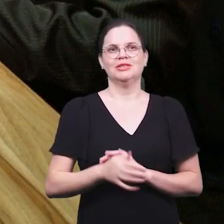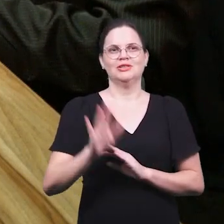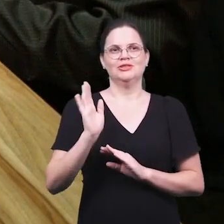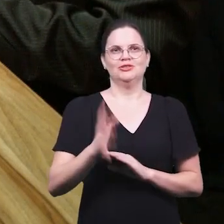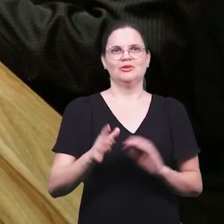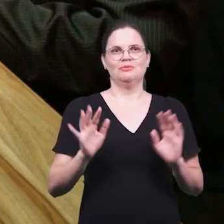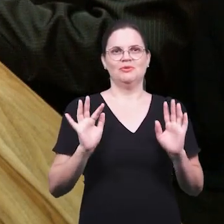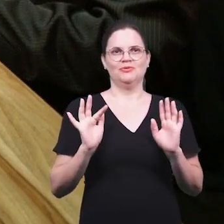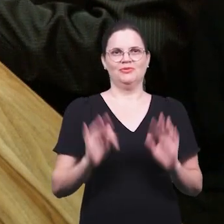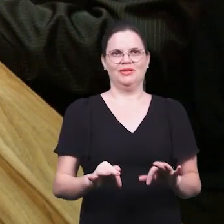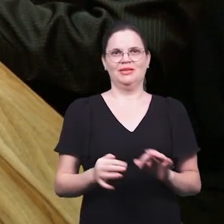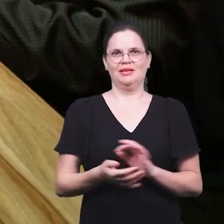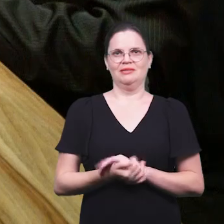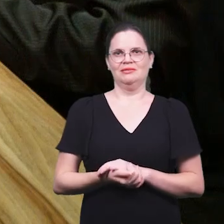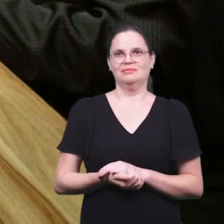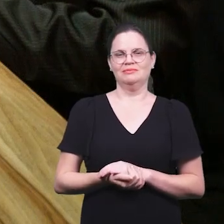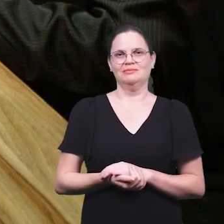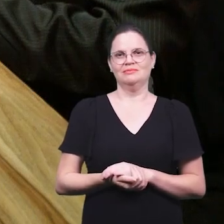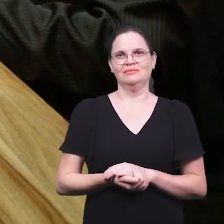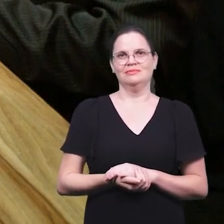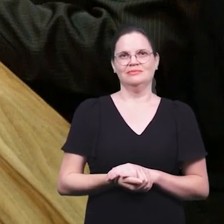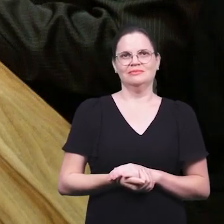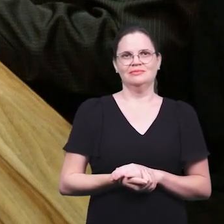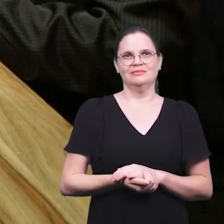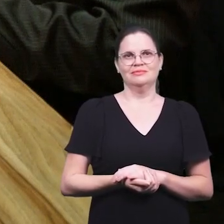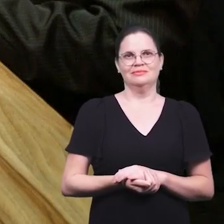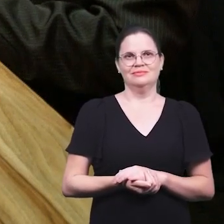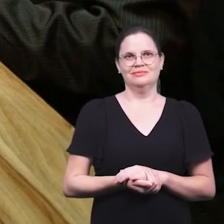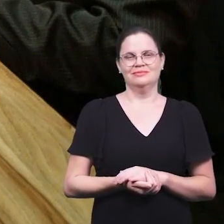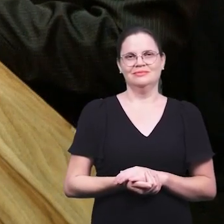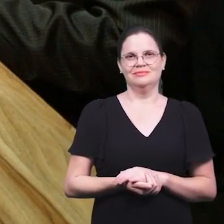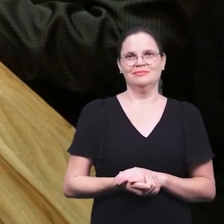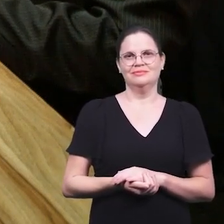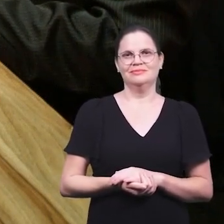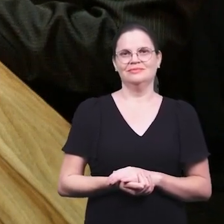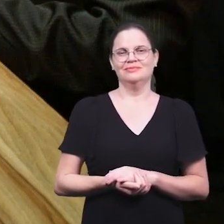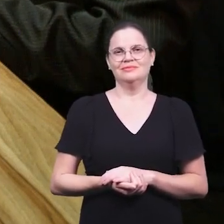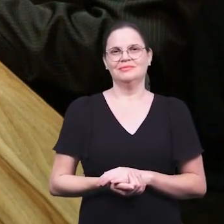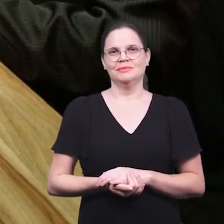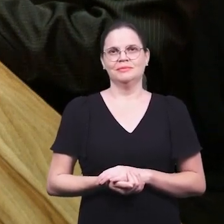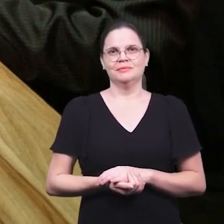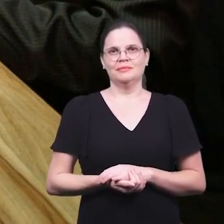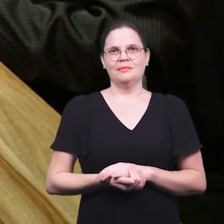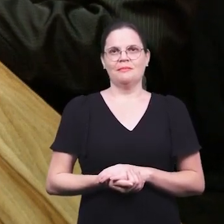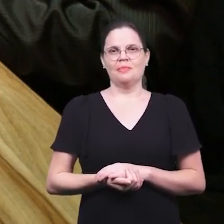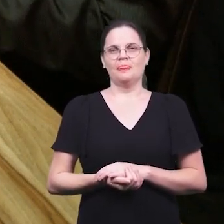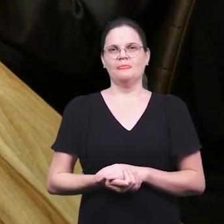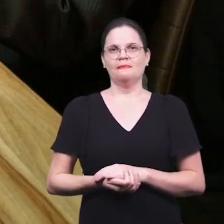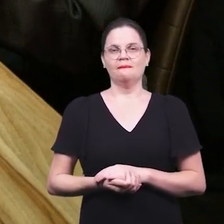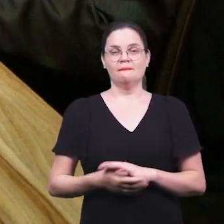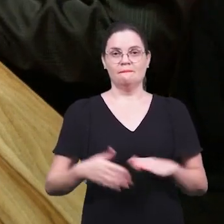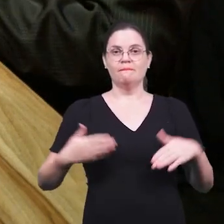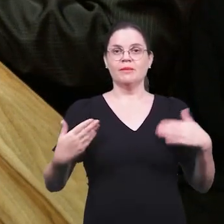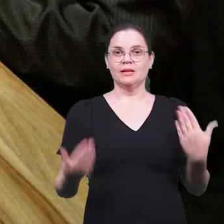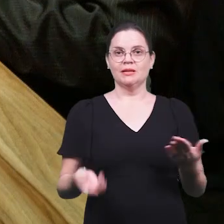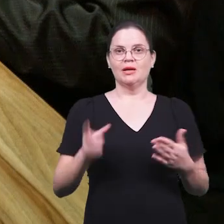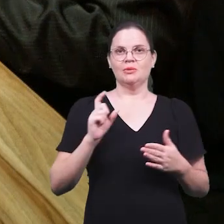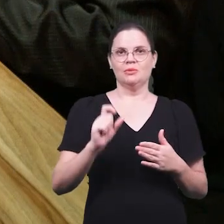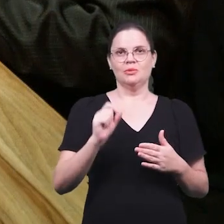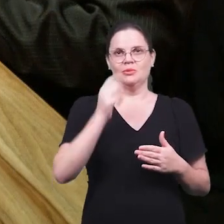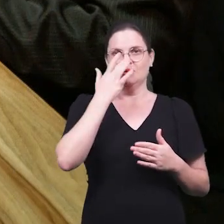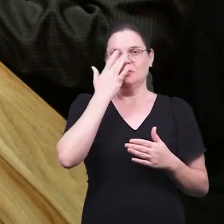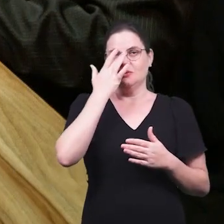aí o objetivo, né? Fez a prova, e aí, Luiz, para a gente já caminhar para, né, já caminhando para o